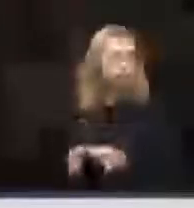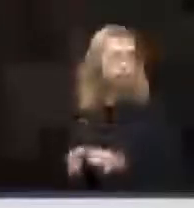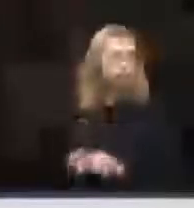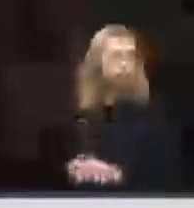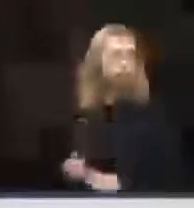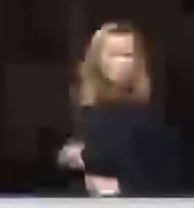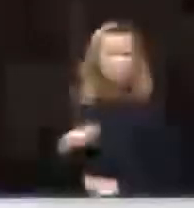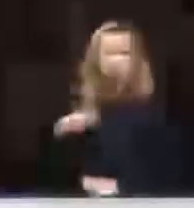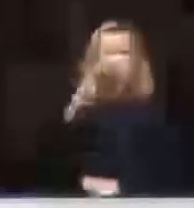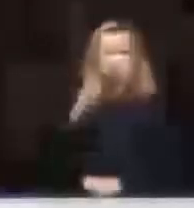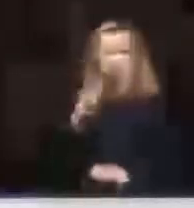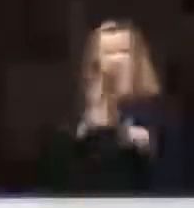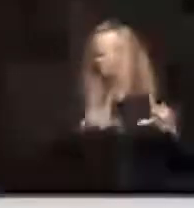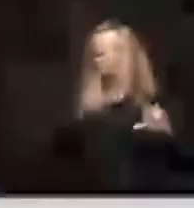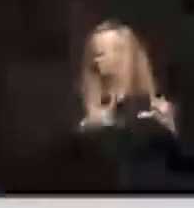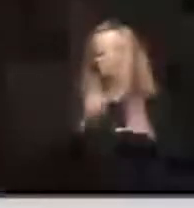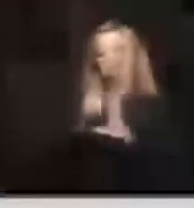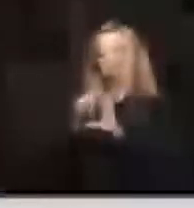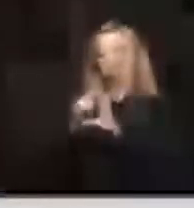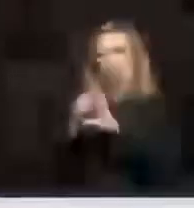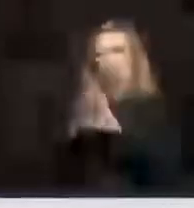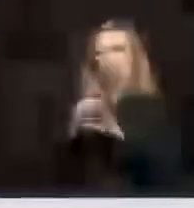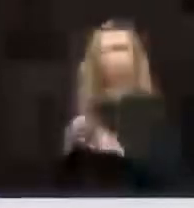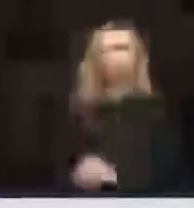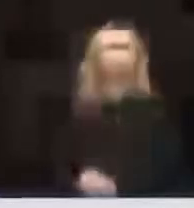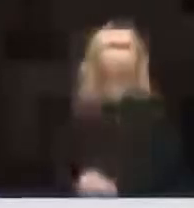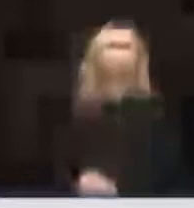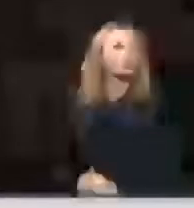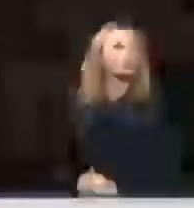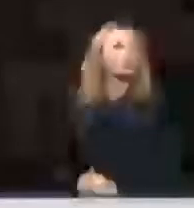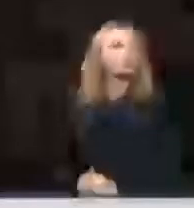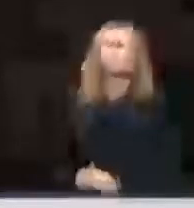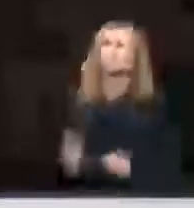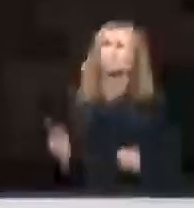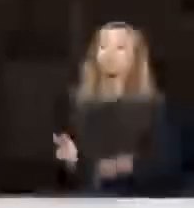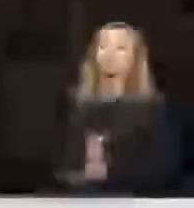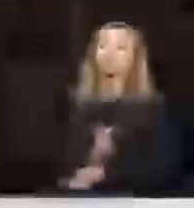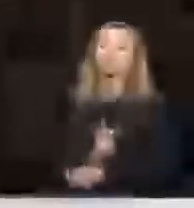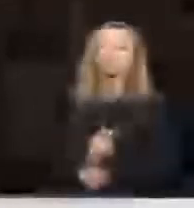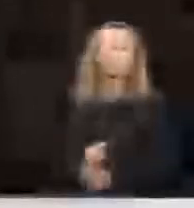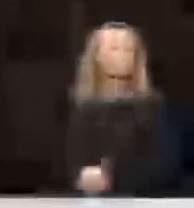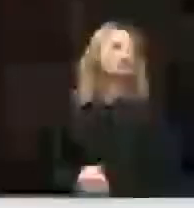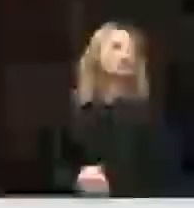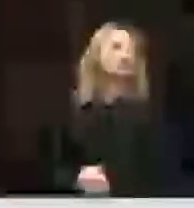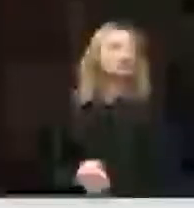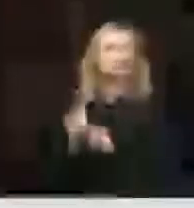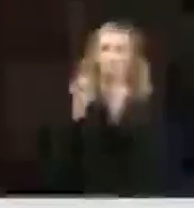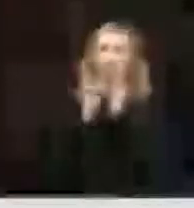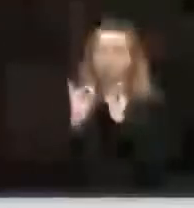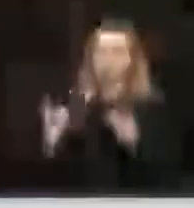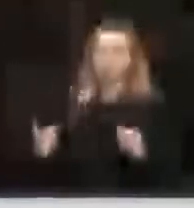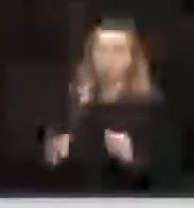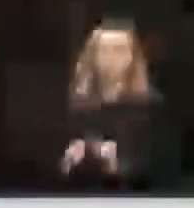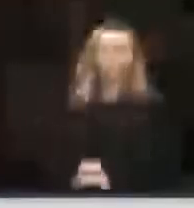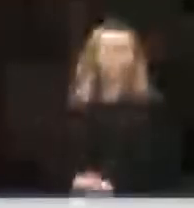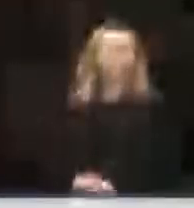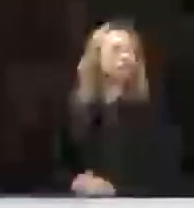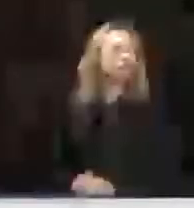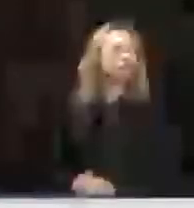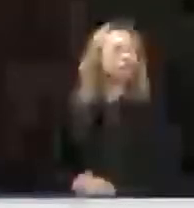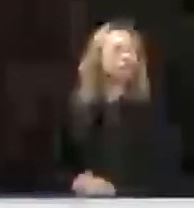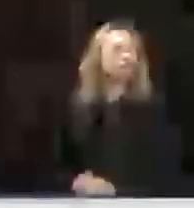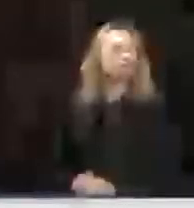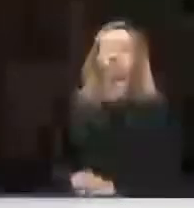Estava eu assistindo à TV Globo quando houve a divulgação da